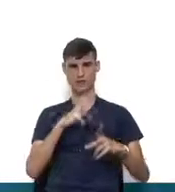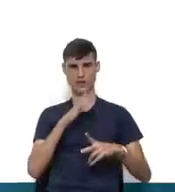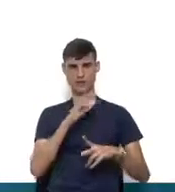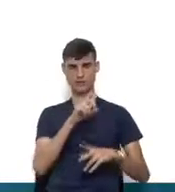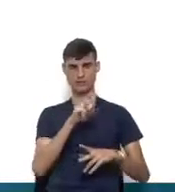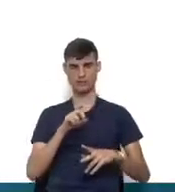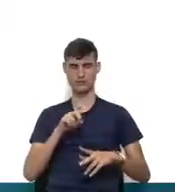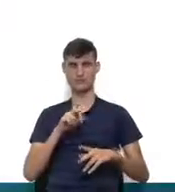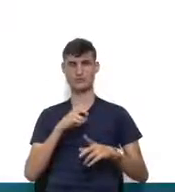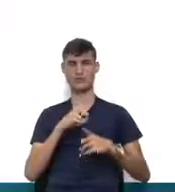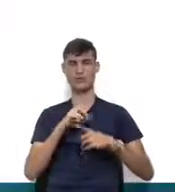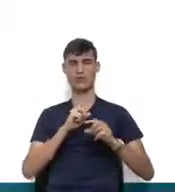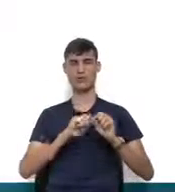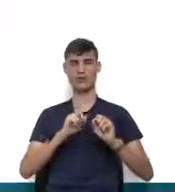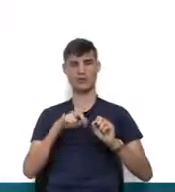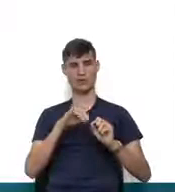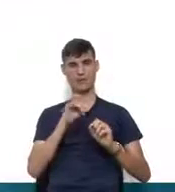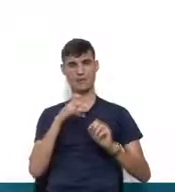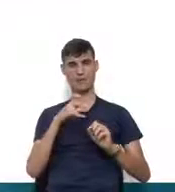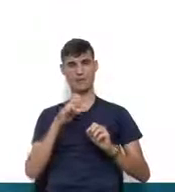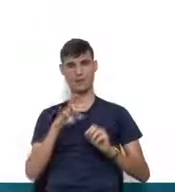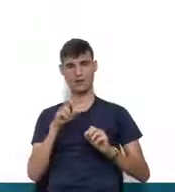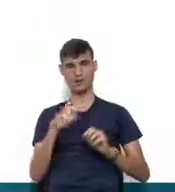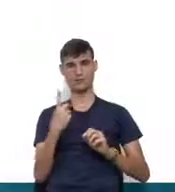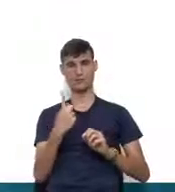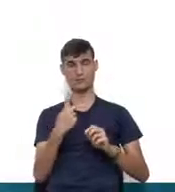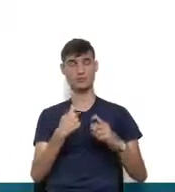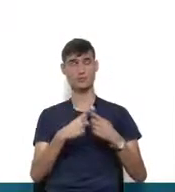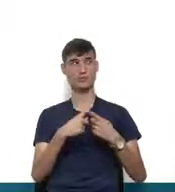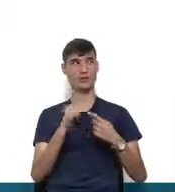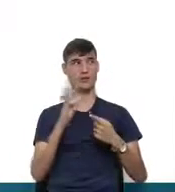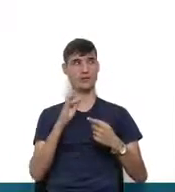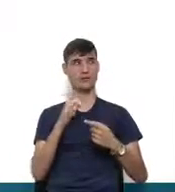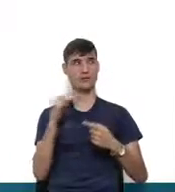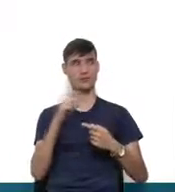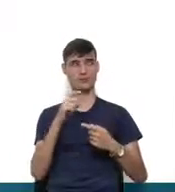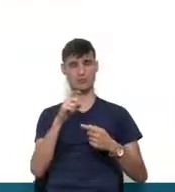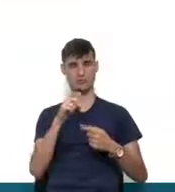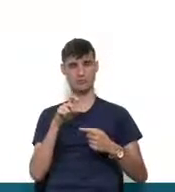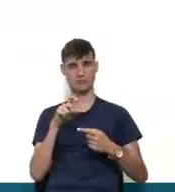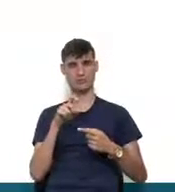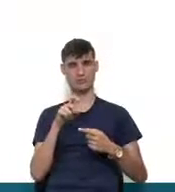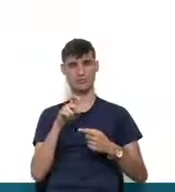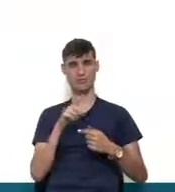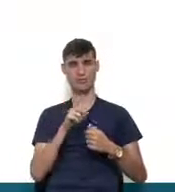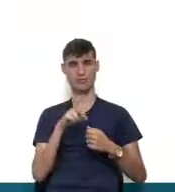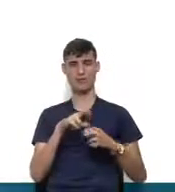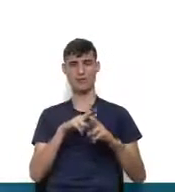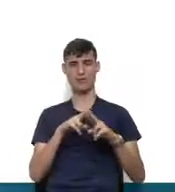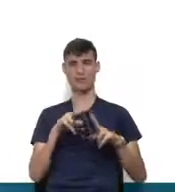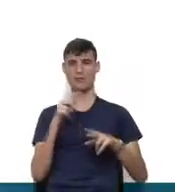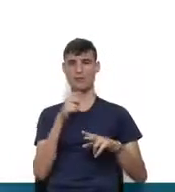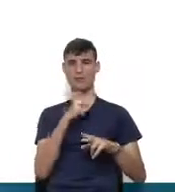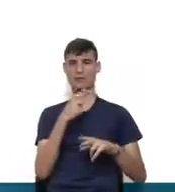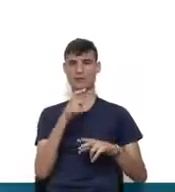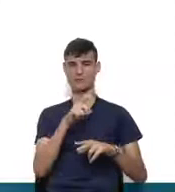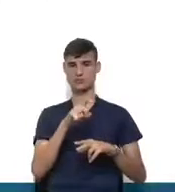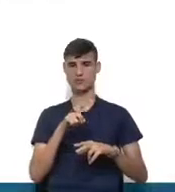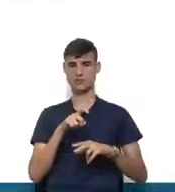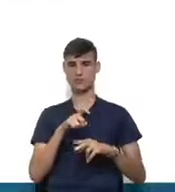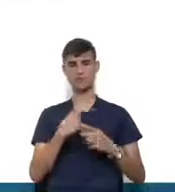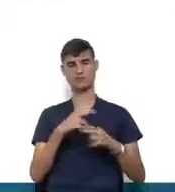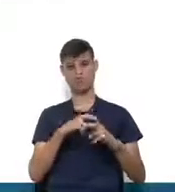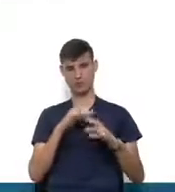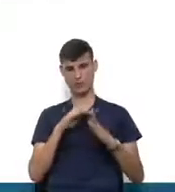x, ela é o quê? Ela é ímpar, pois este f de menos x é igual a menos x